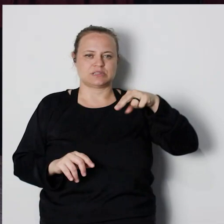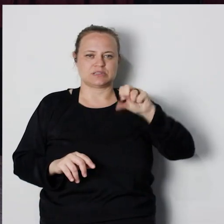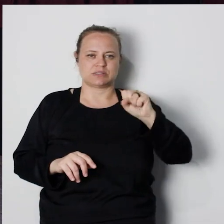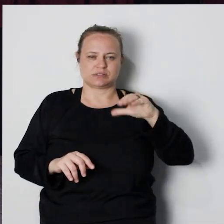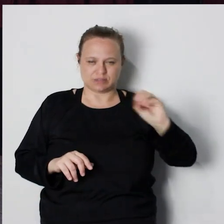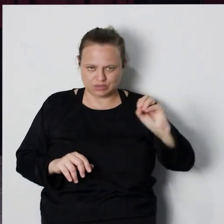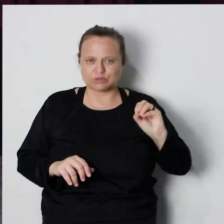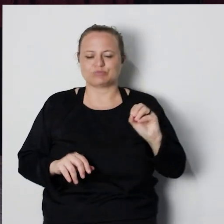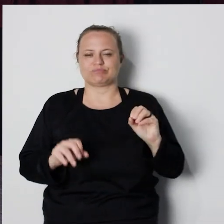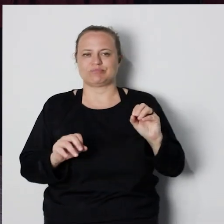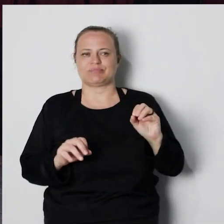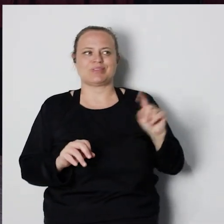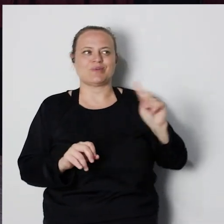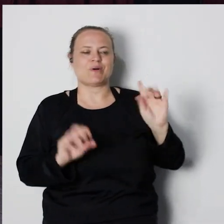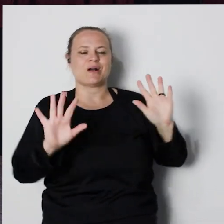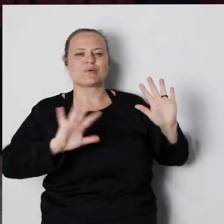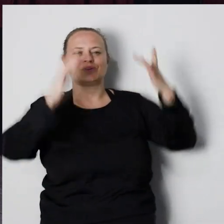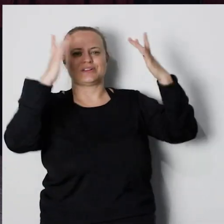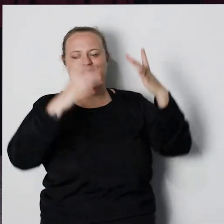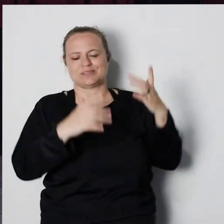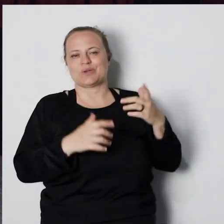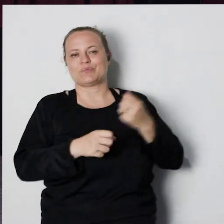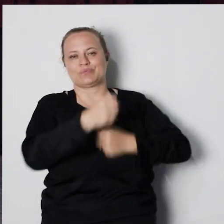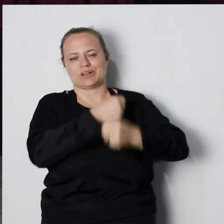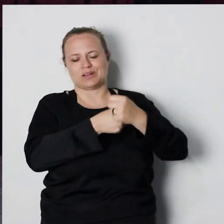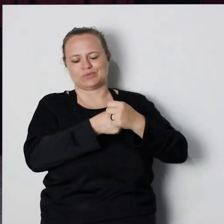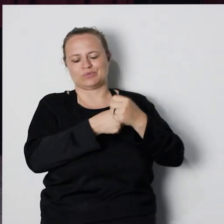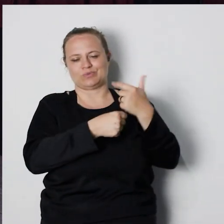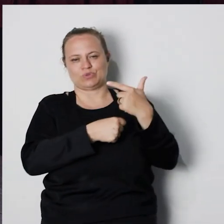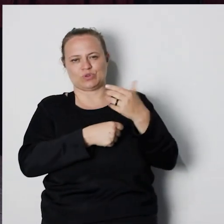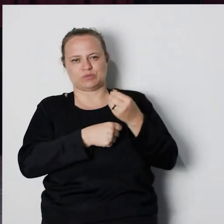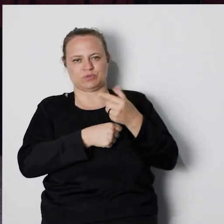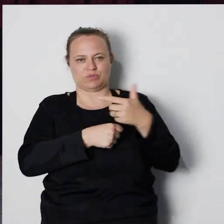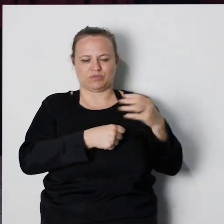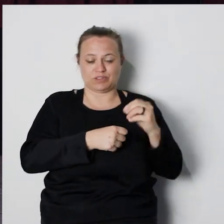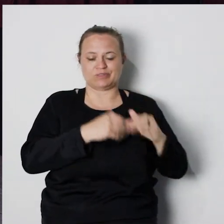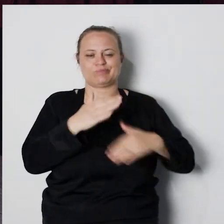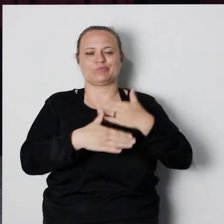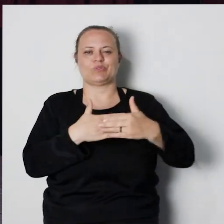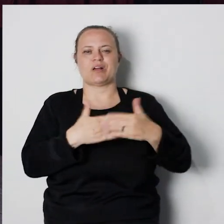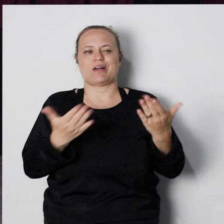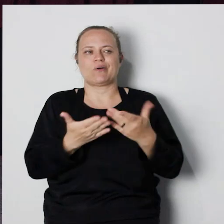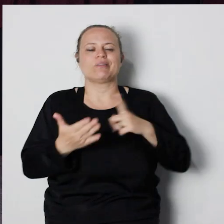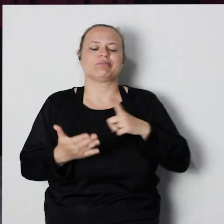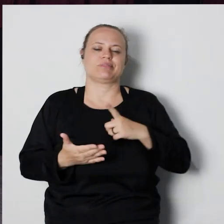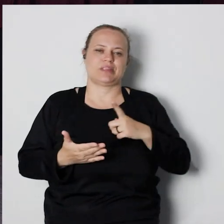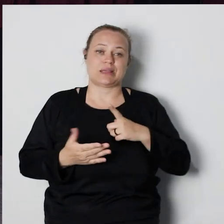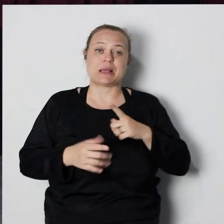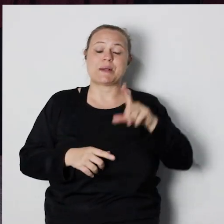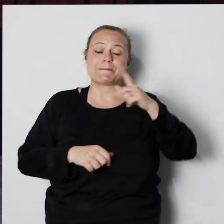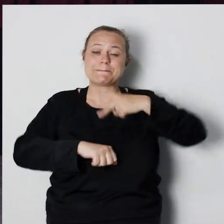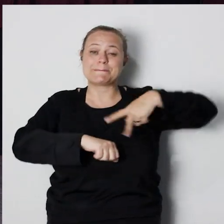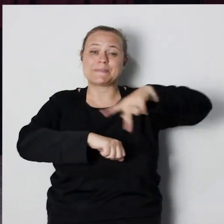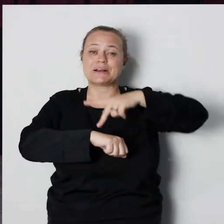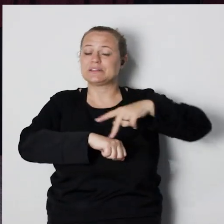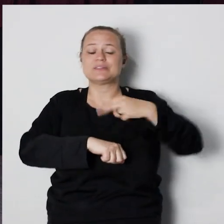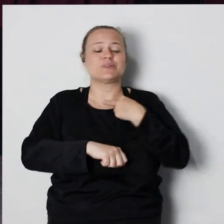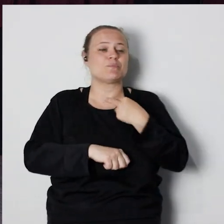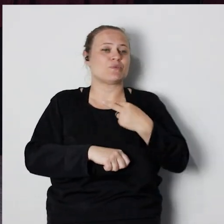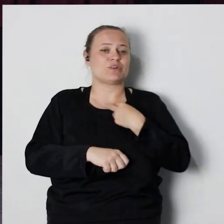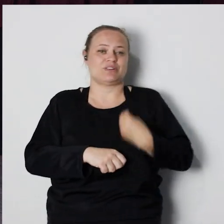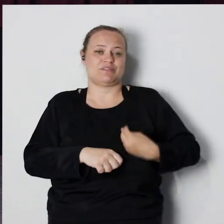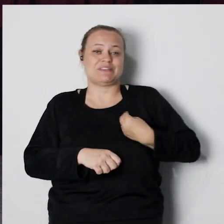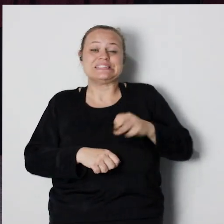uma maneira, não é à toa que a gente não tem agora o censo, né, que foi, não aconteceu quando era para